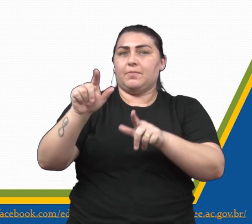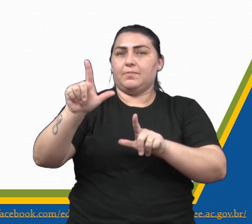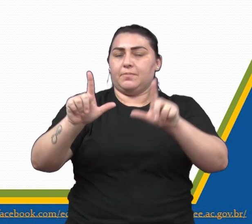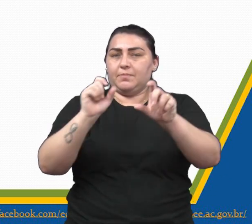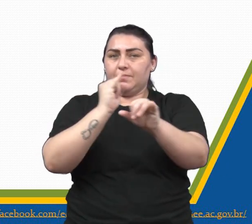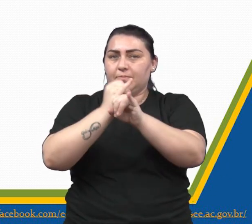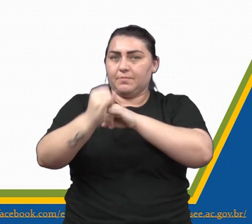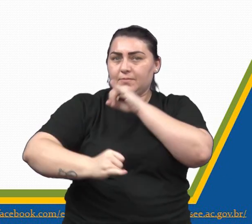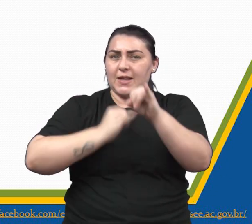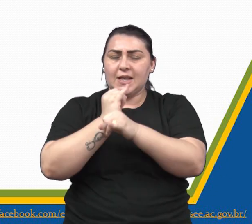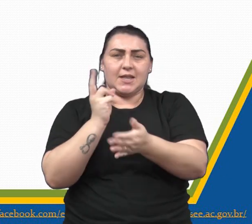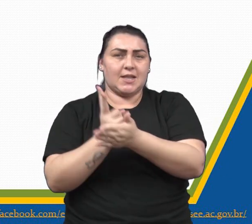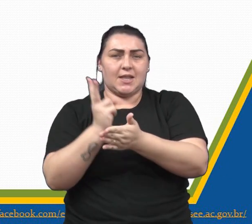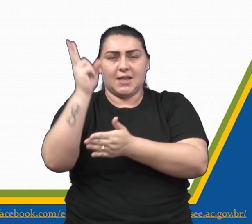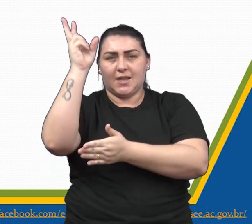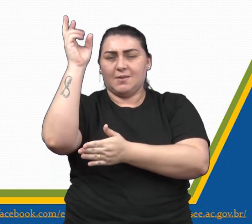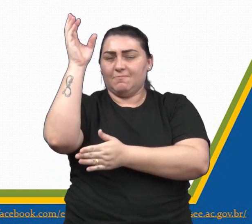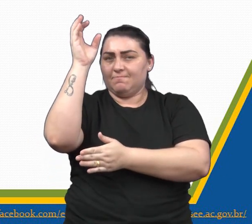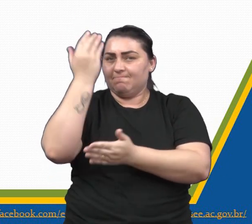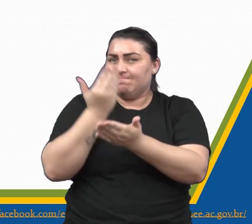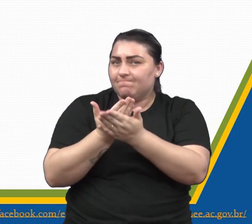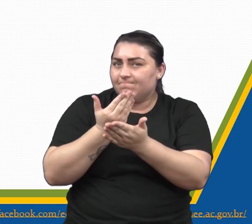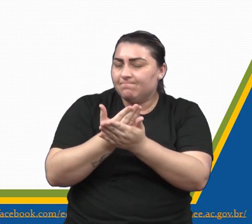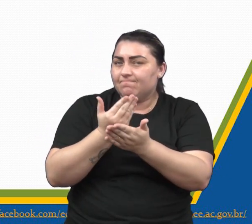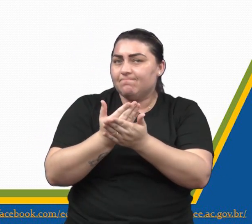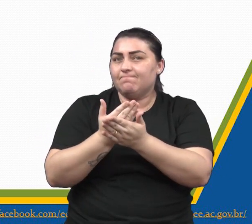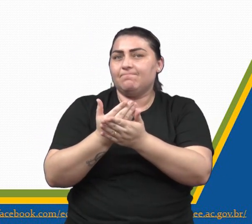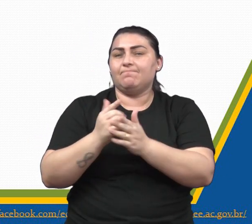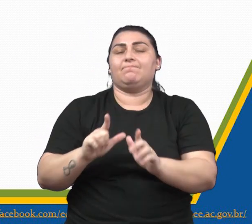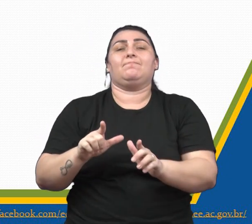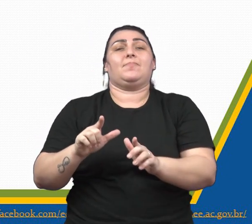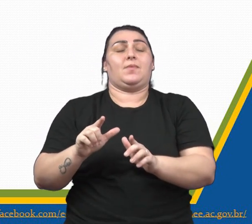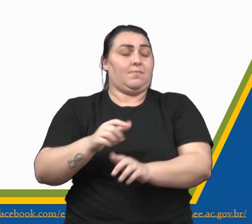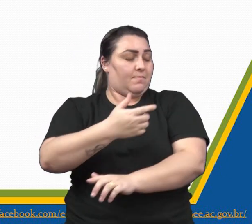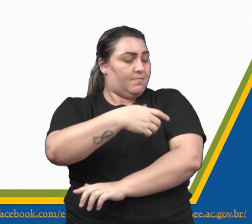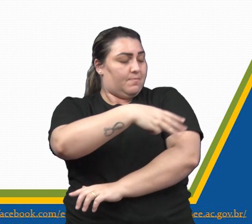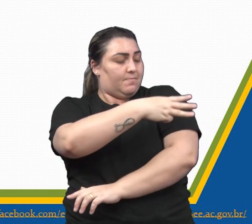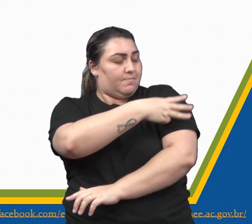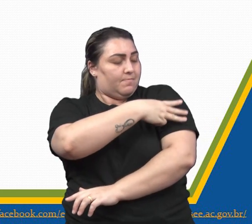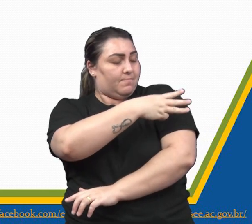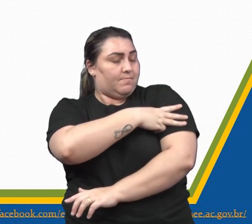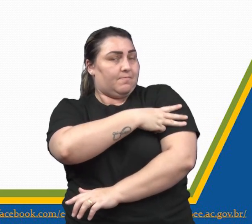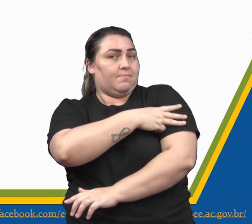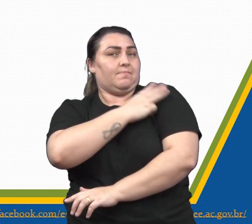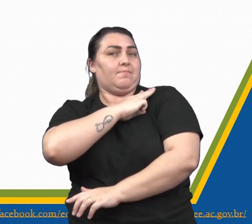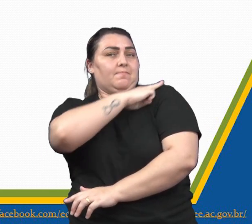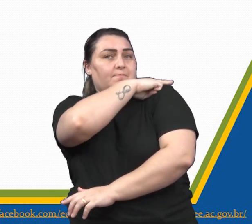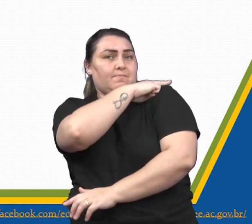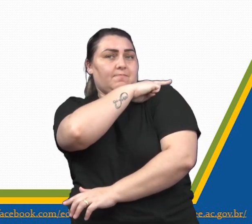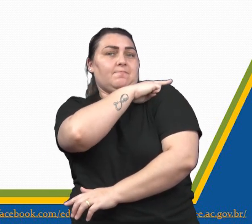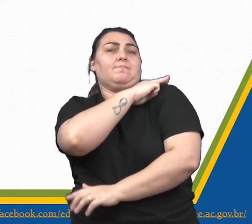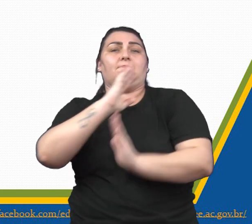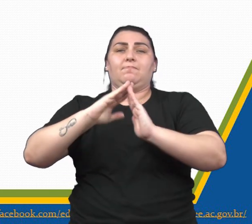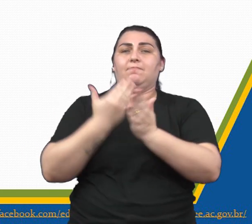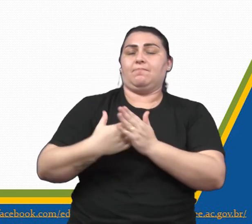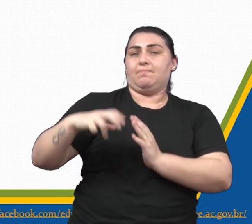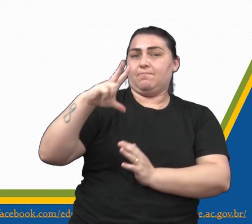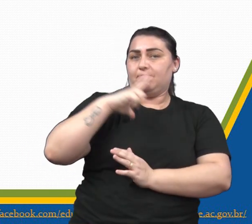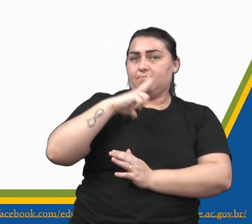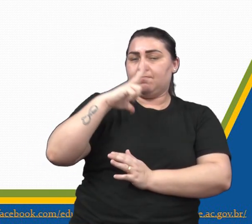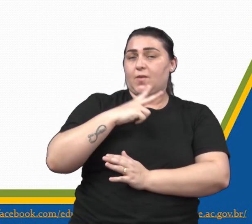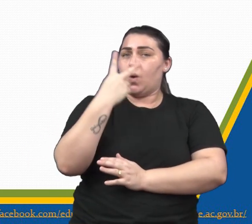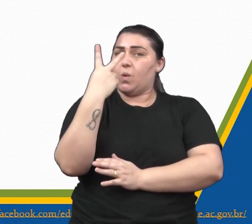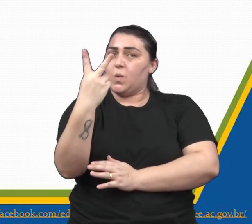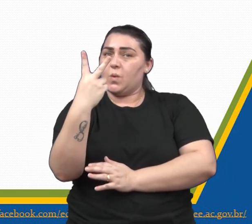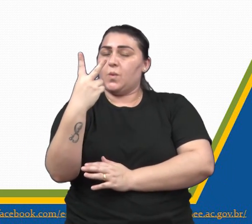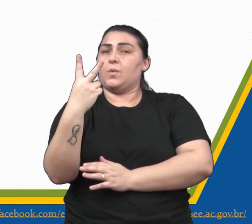muito estudioso e ganhei bolsa para cursar o 3º ano do ensino médio em uma escola particular, segui com 2 matrículas